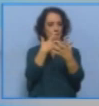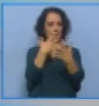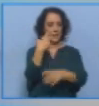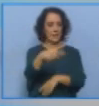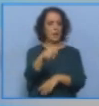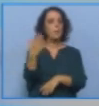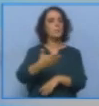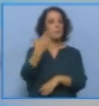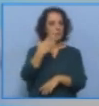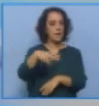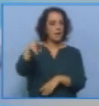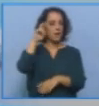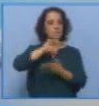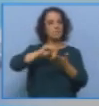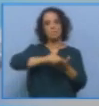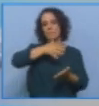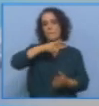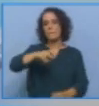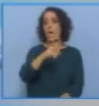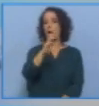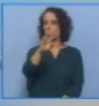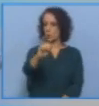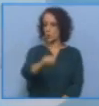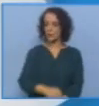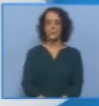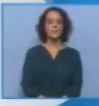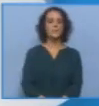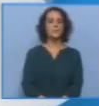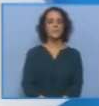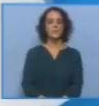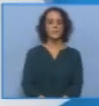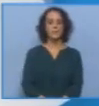por escutar o Evangelho de Marcos.